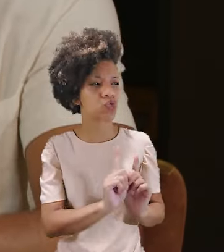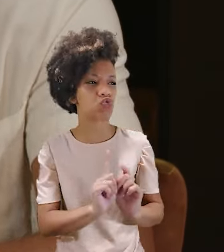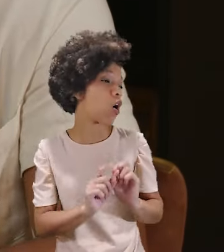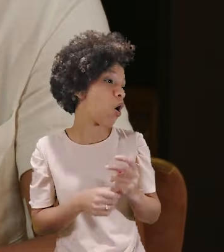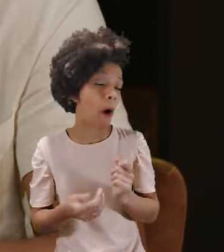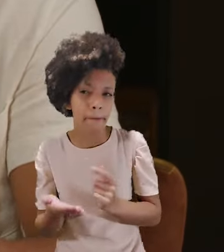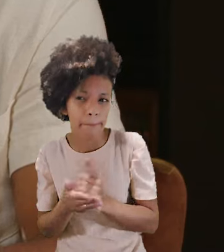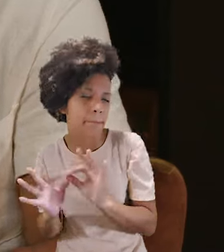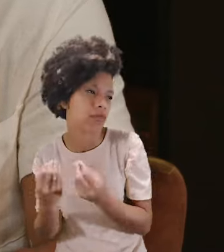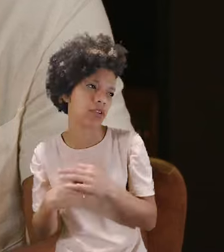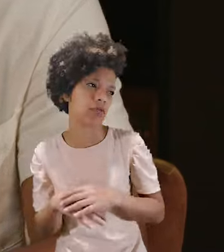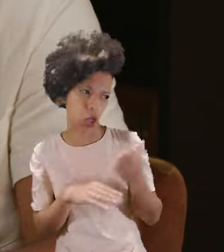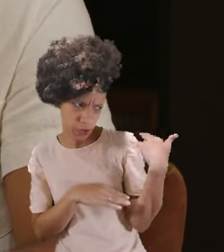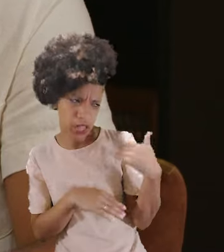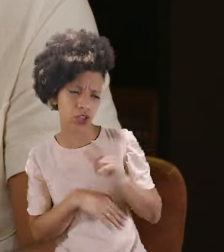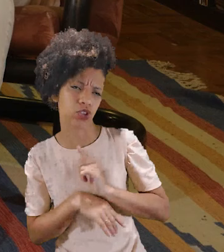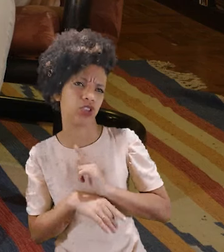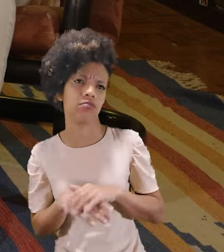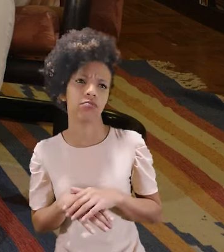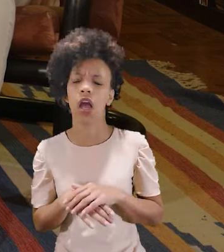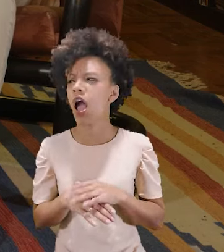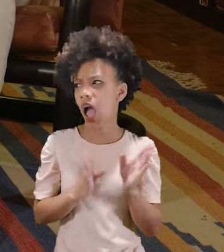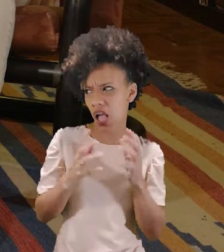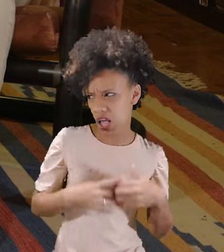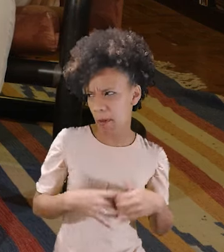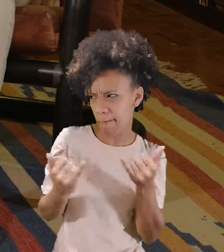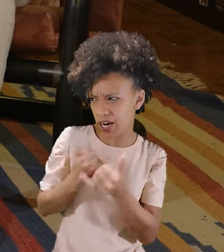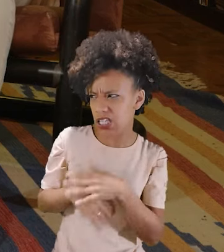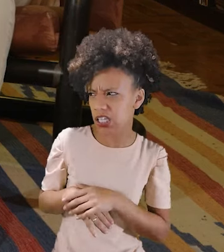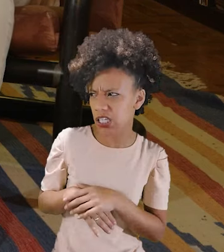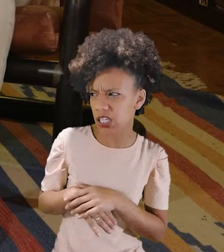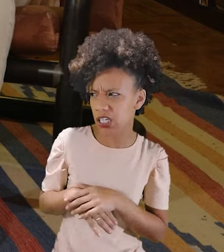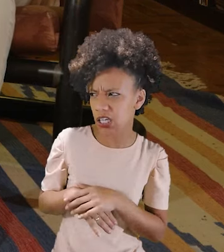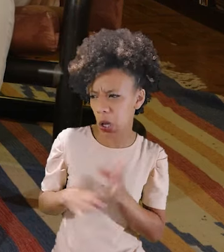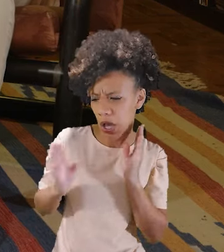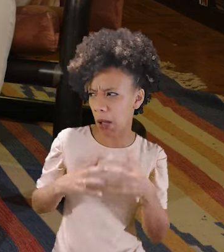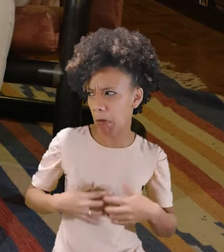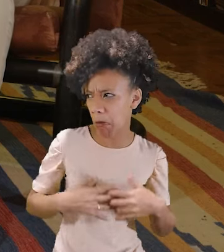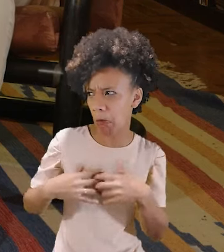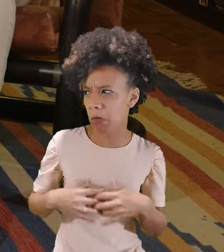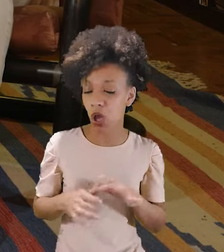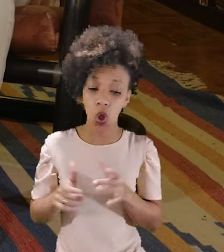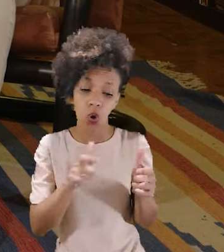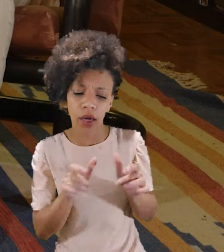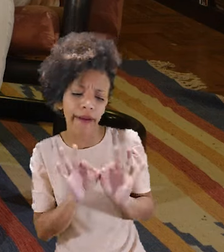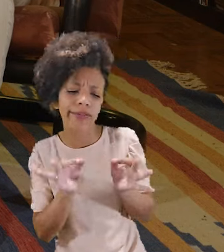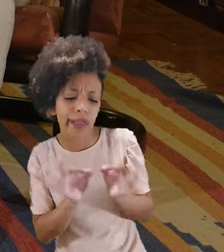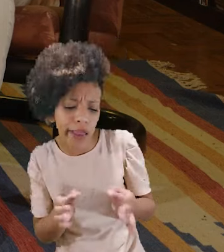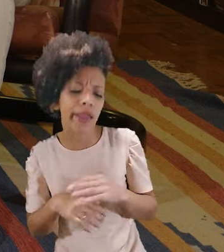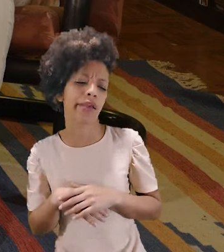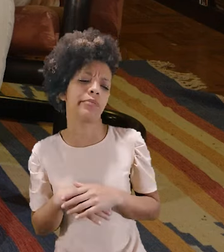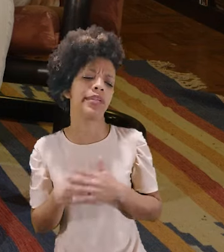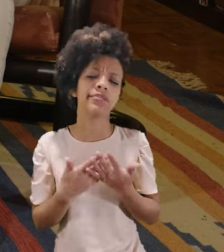então você tenta família se fosse assim então assim no passado rolar da muito isso aí ele falou coisa muito parecida e você vai mesma coisa que eu falo gás um pouco mais